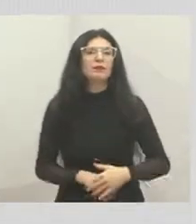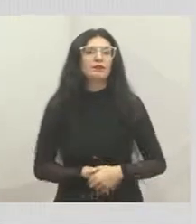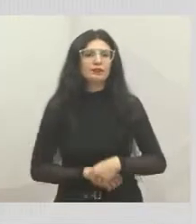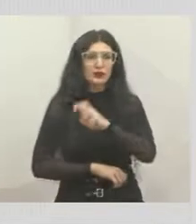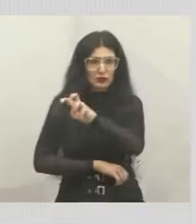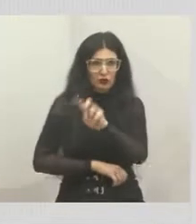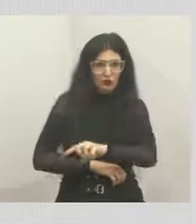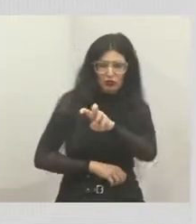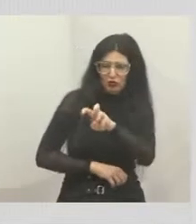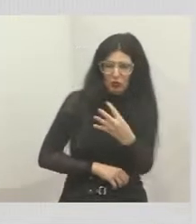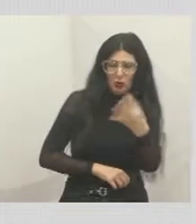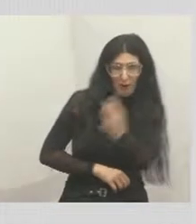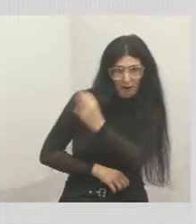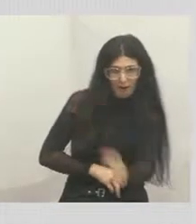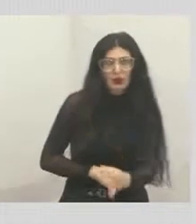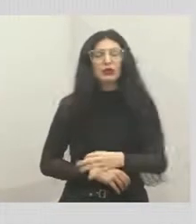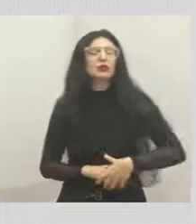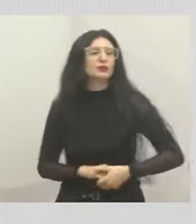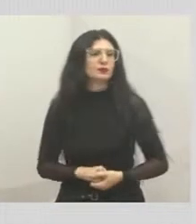5,54%.